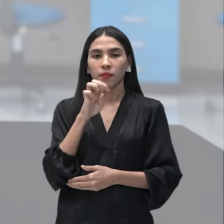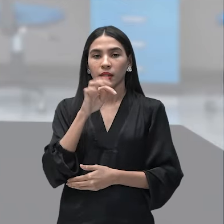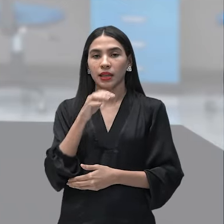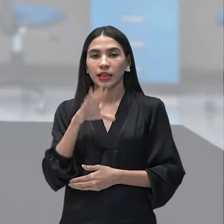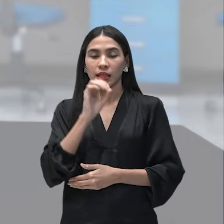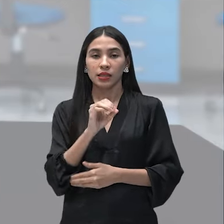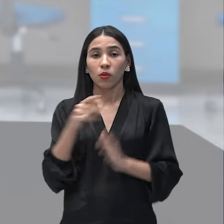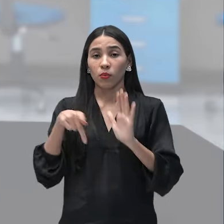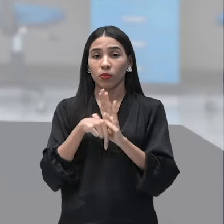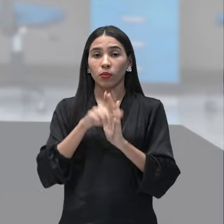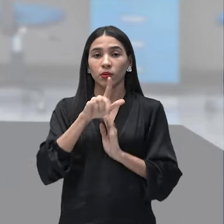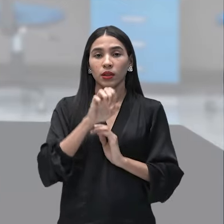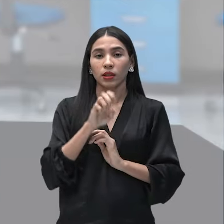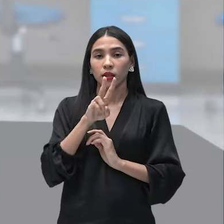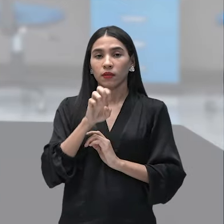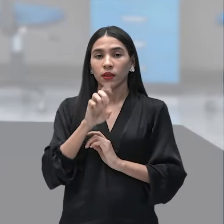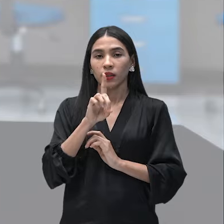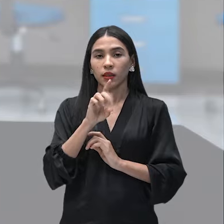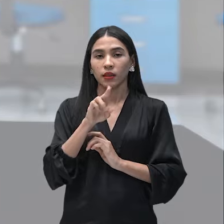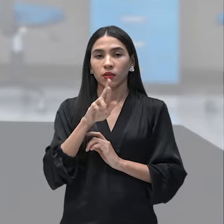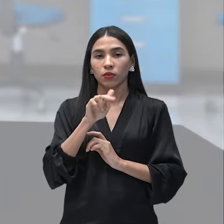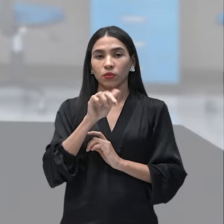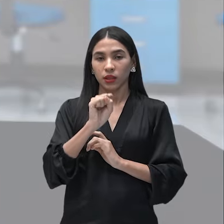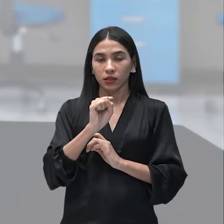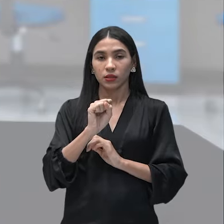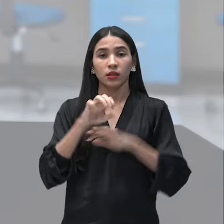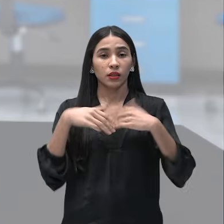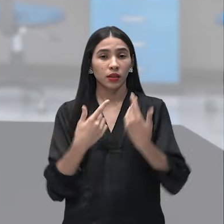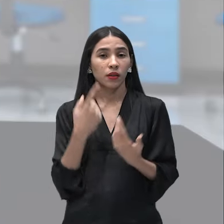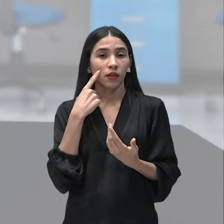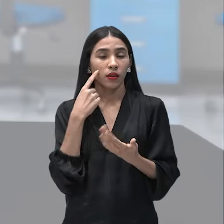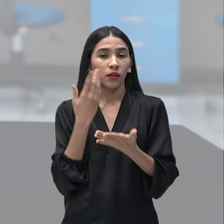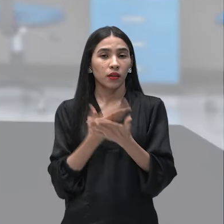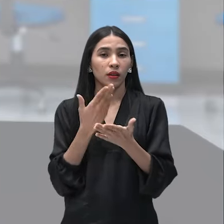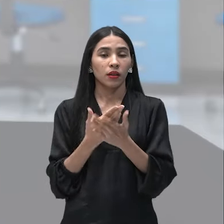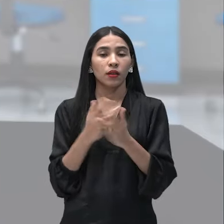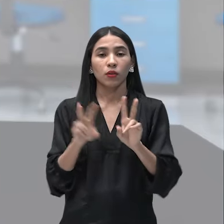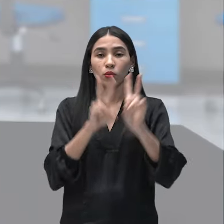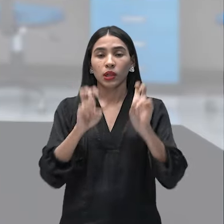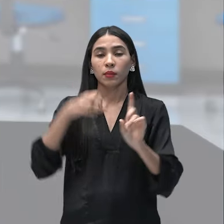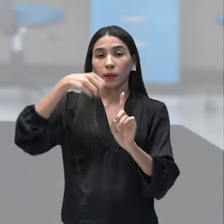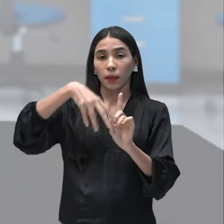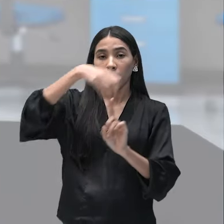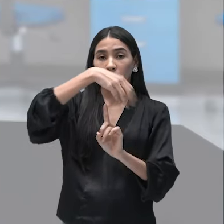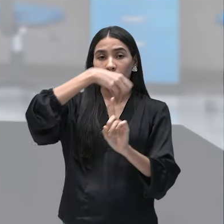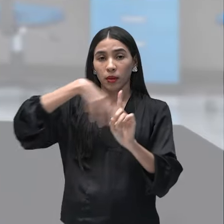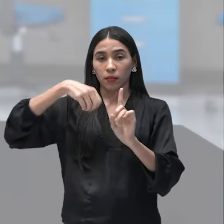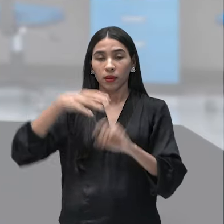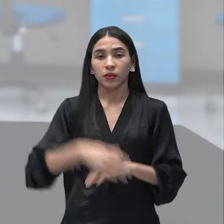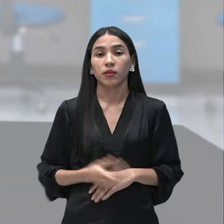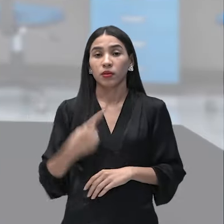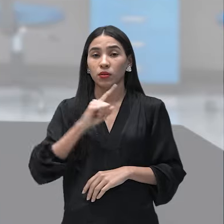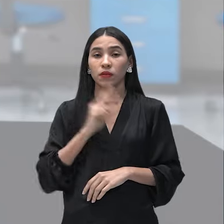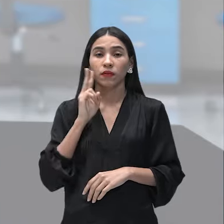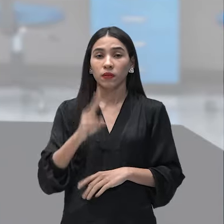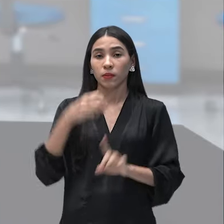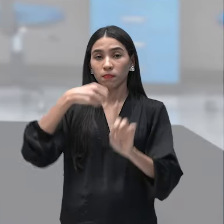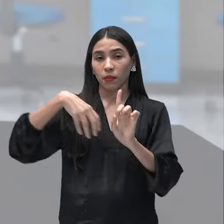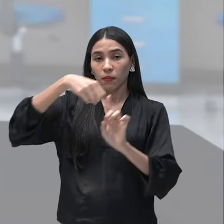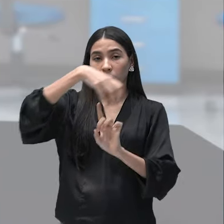leveduras. Na nossa aula de hoje, estamos observando os fungos, o reino dos fungos. Vimos que existem fungos que são